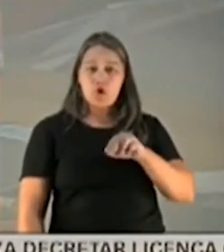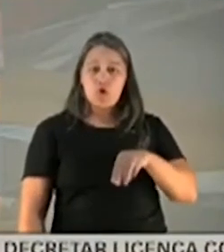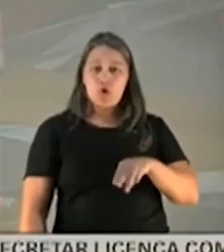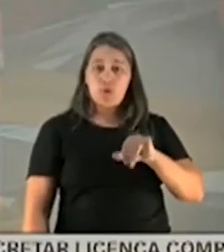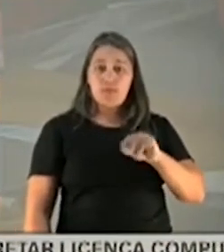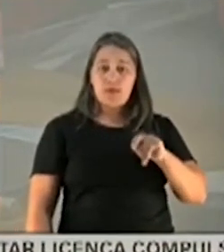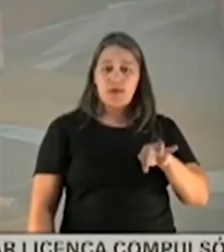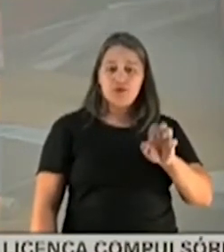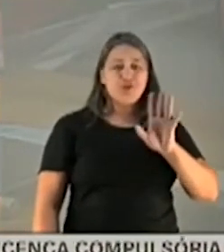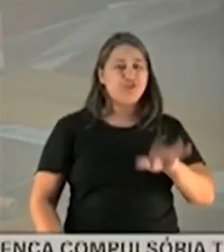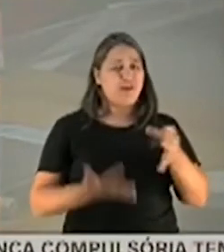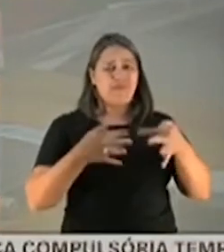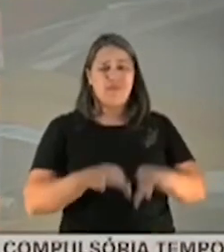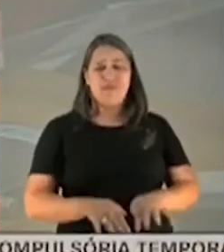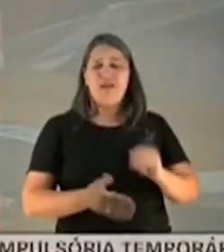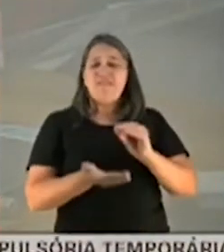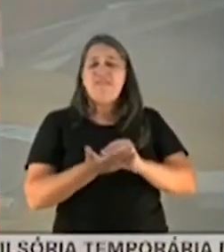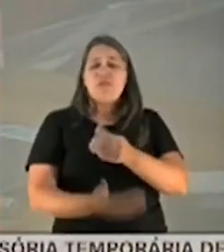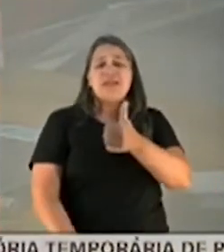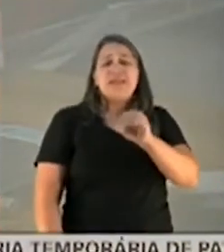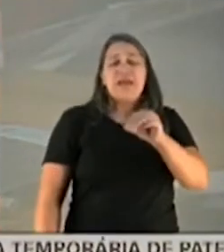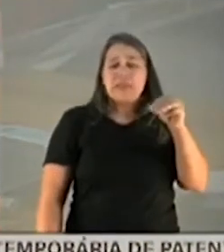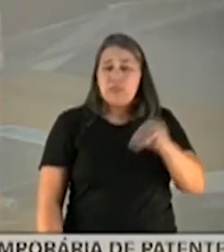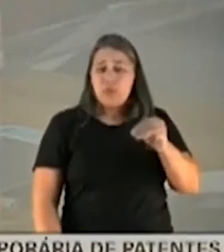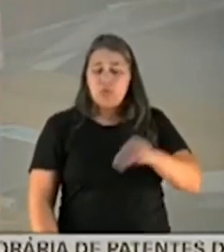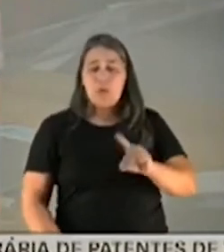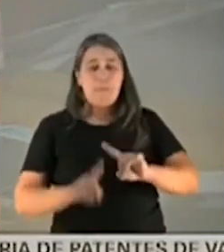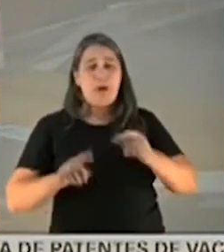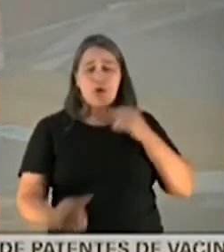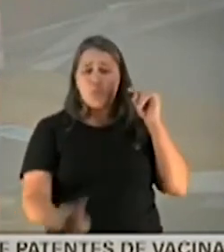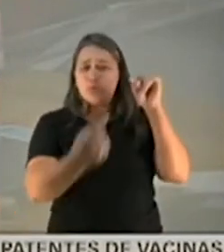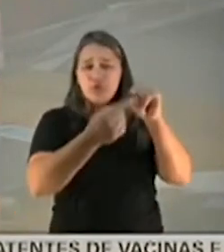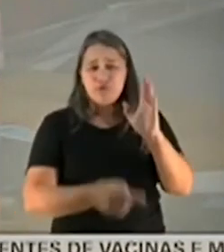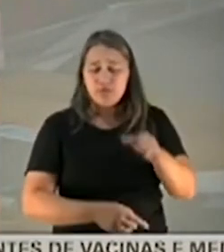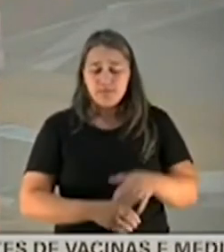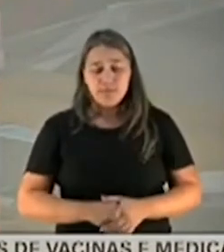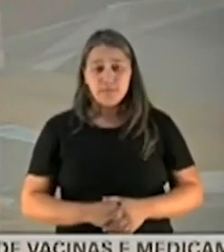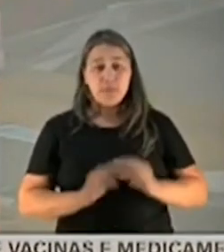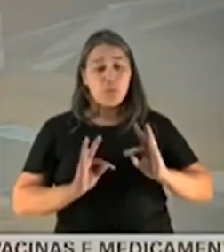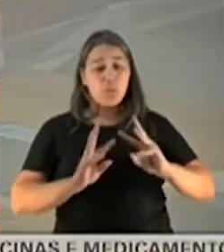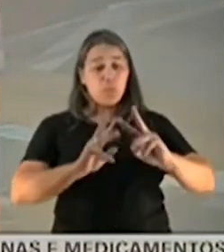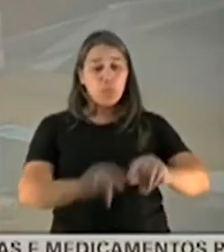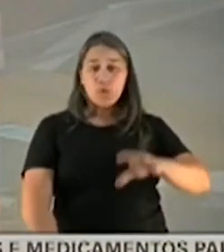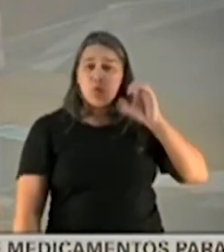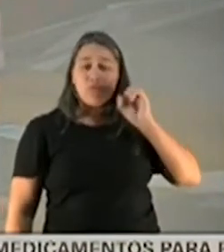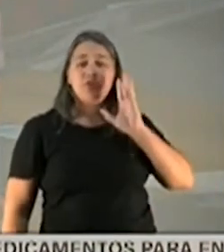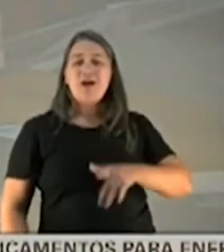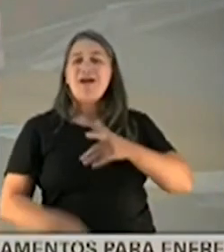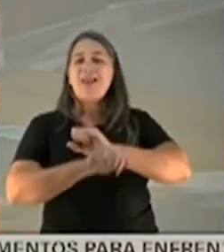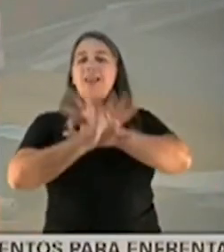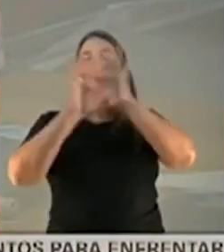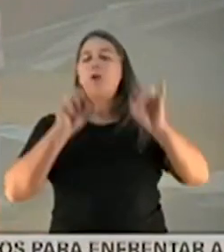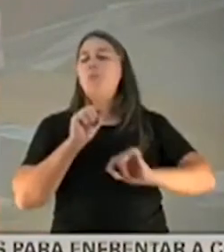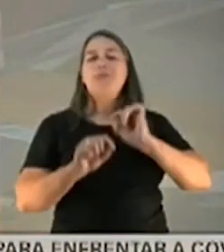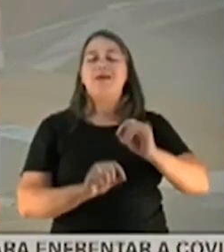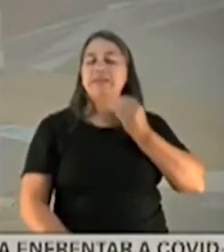já finalizando, ainda faltam 10 minutos para a minha fala, mas eu quero ser bem objetiva. Por tudo que eu escutei aqui, para mim está muito claro que